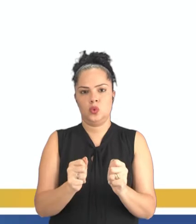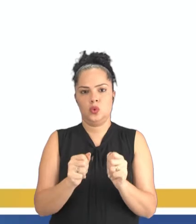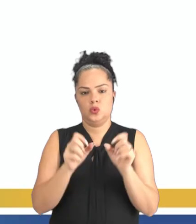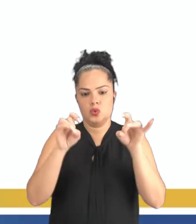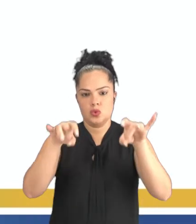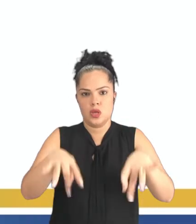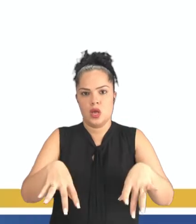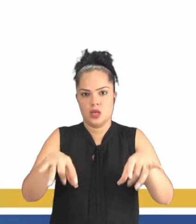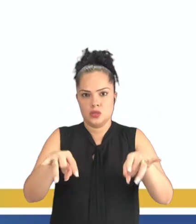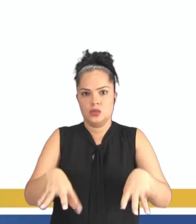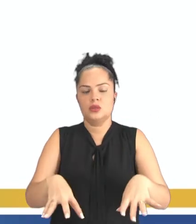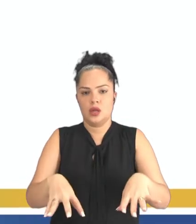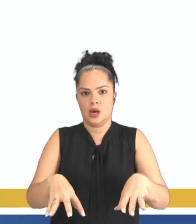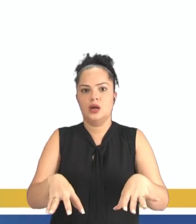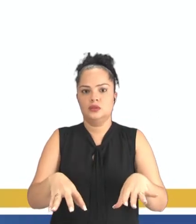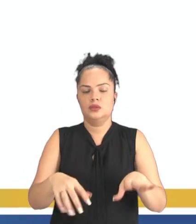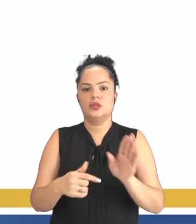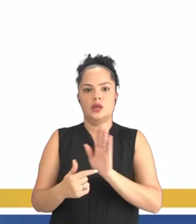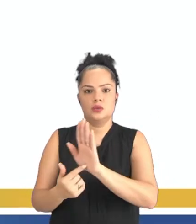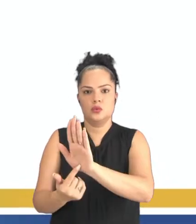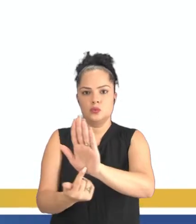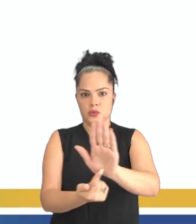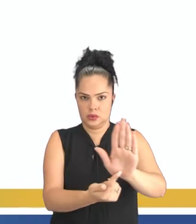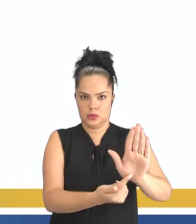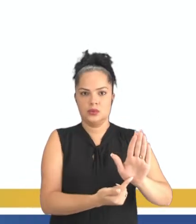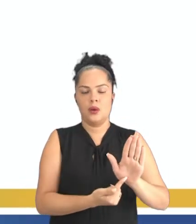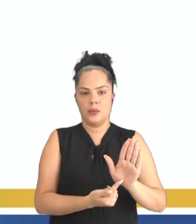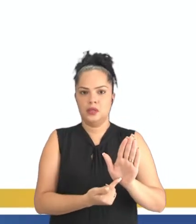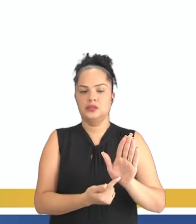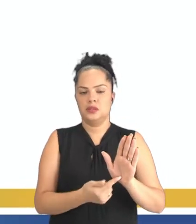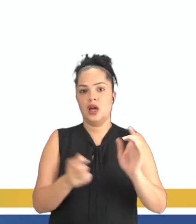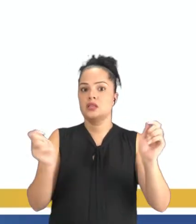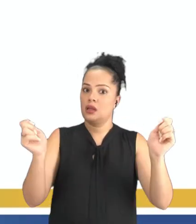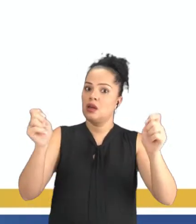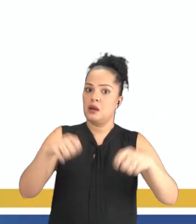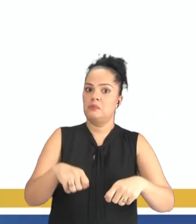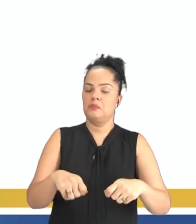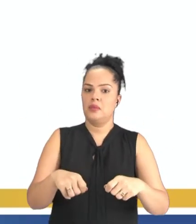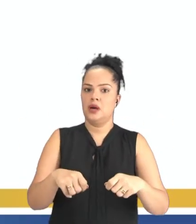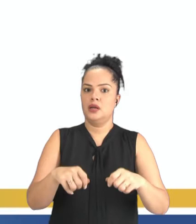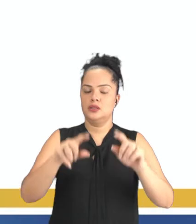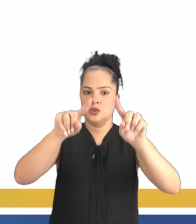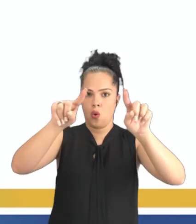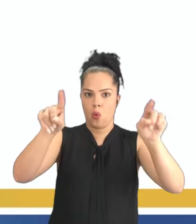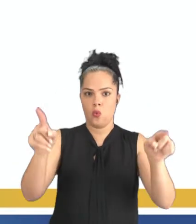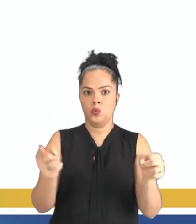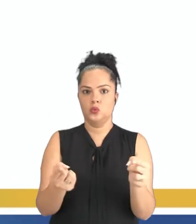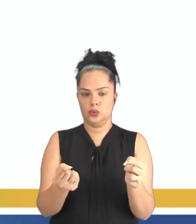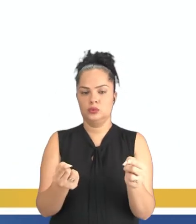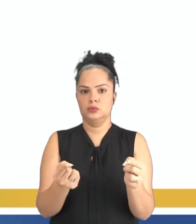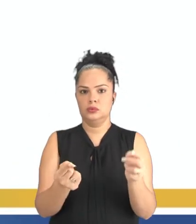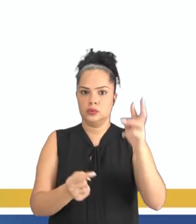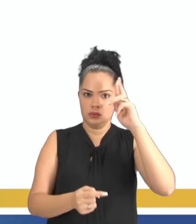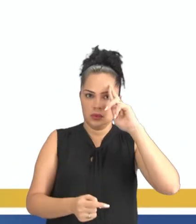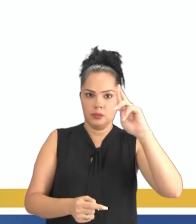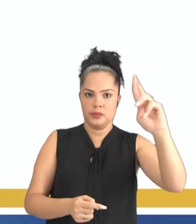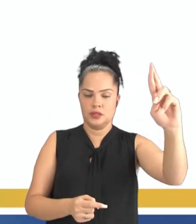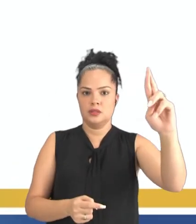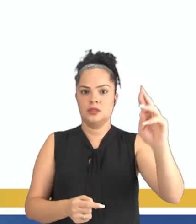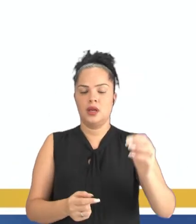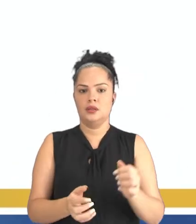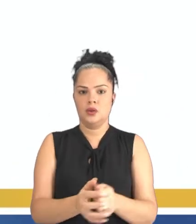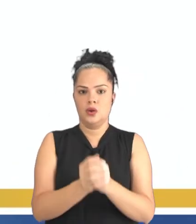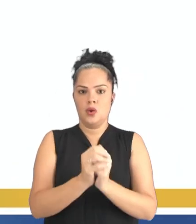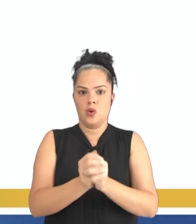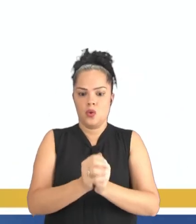aleatório, ou seja, dos pontos amostrais, e pode ser representado por conjuntos. Com relação a um dado que é jogado no